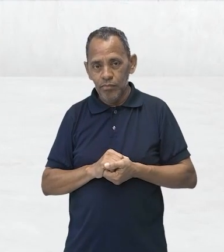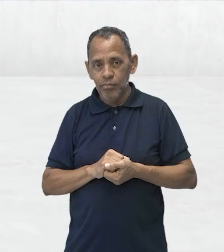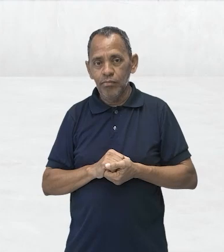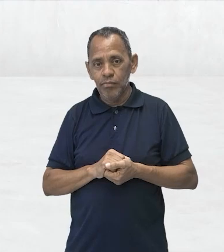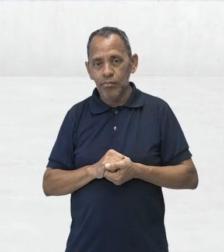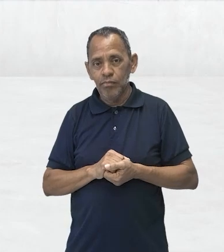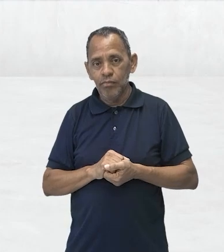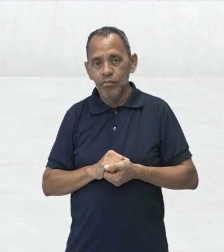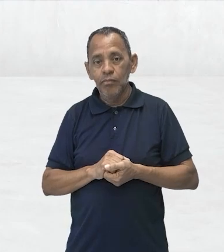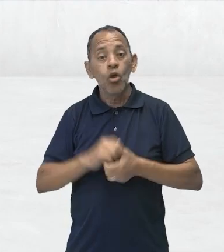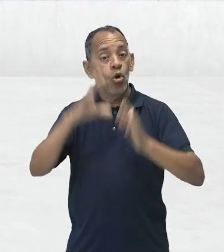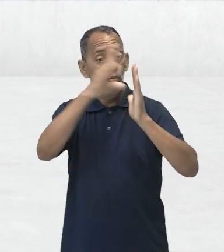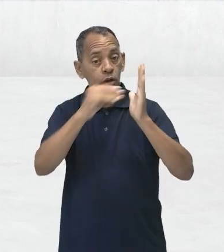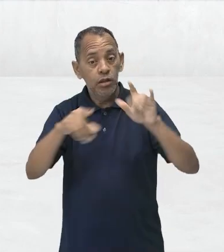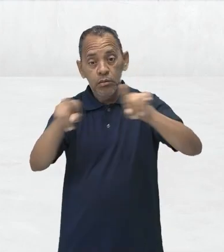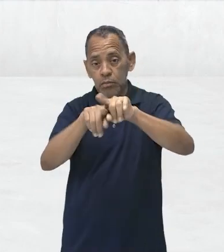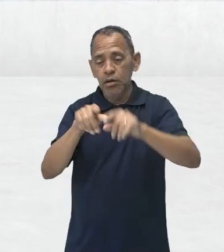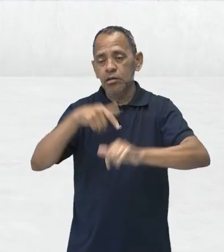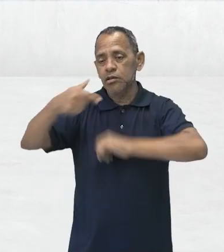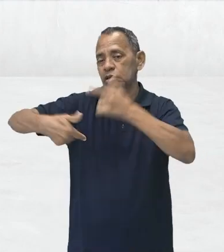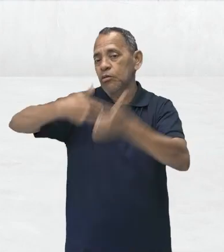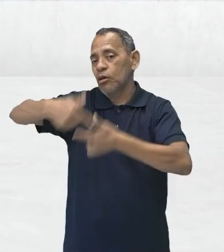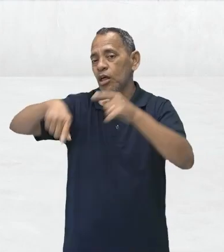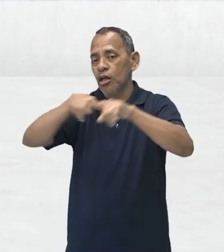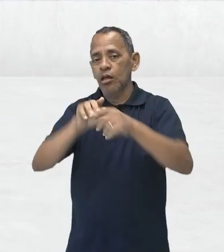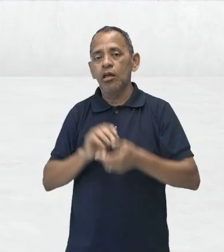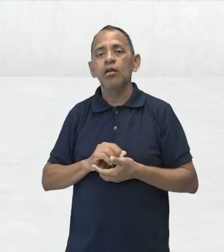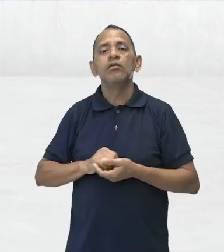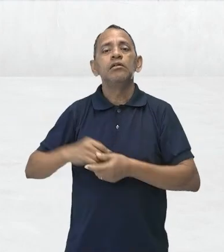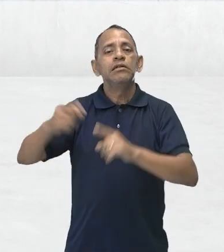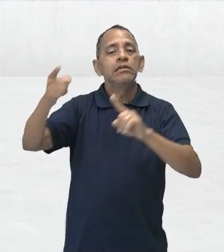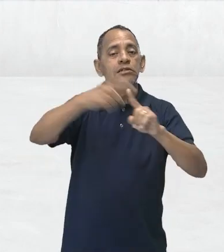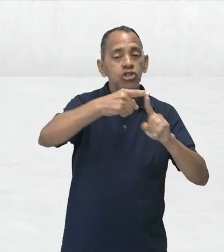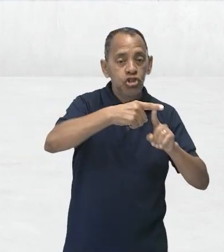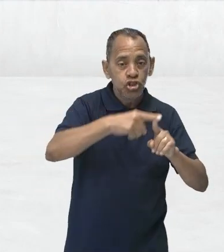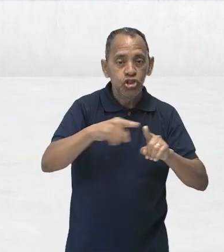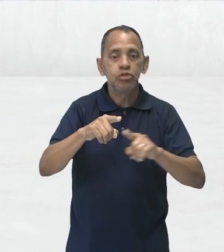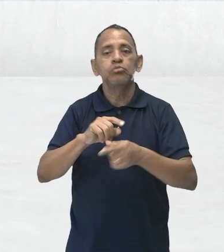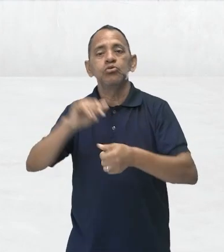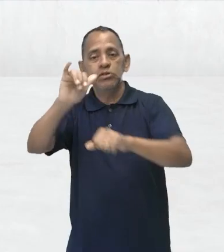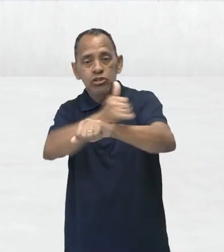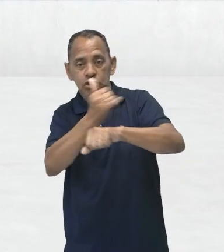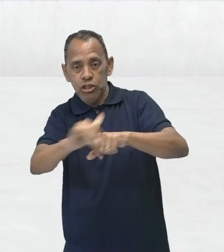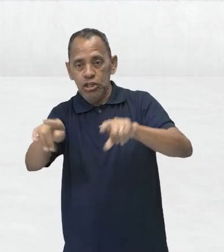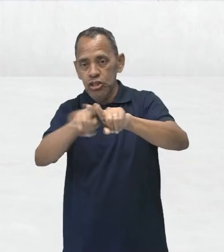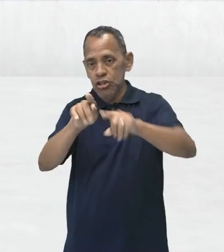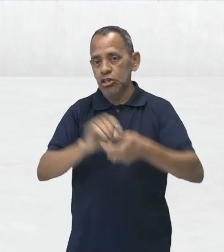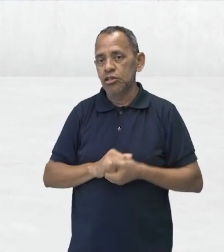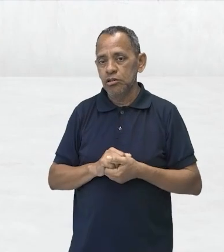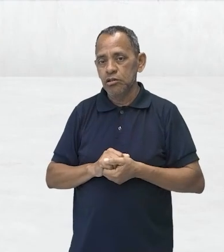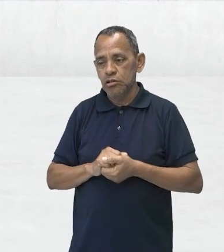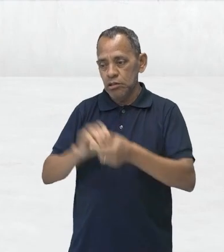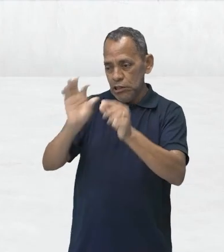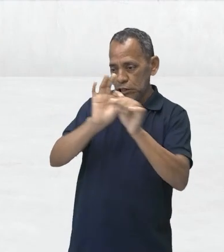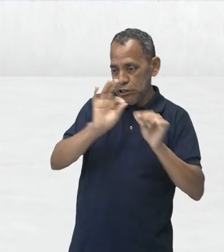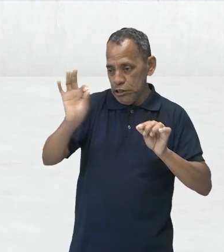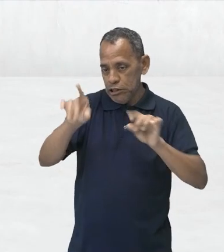trabalhar de diferentes formas, com as cores, com as linhas, tá? Mas ele não vai ter